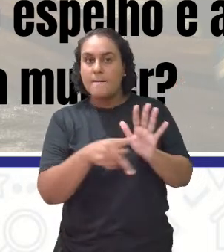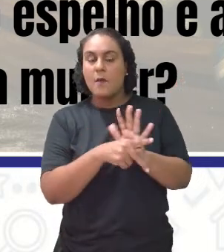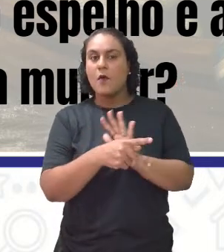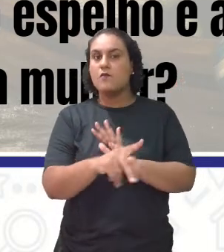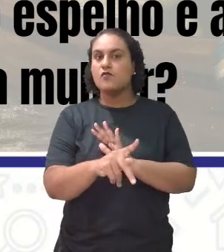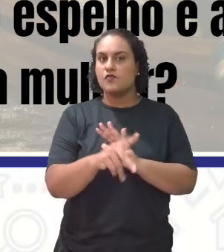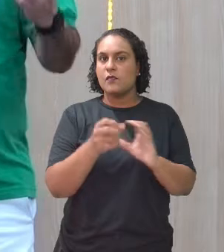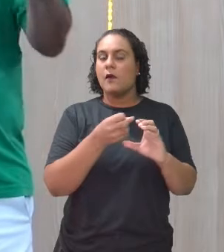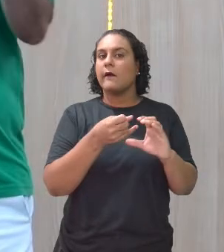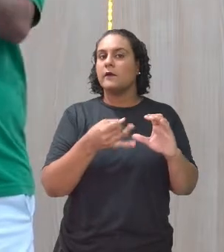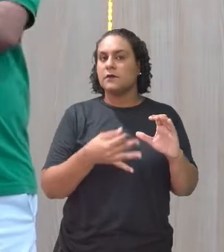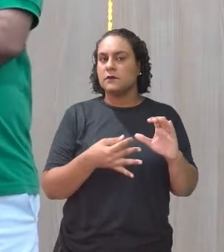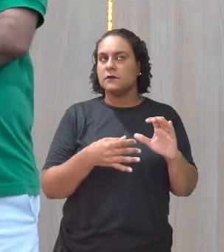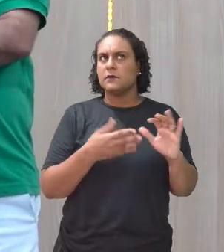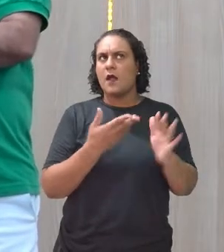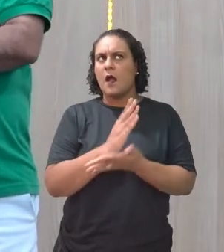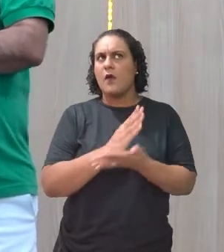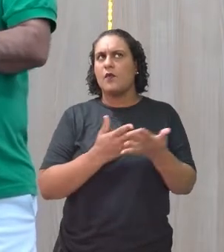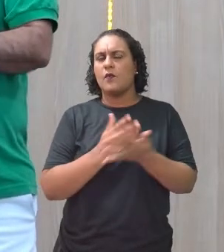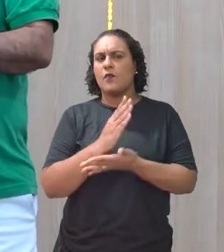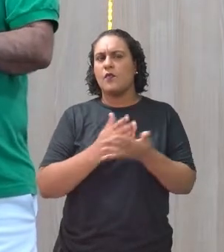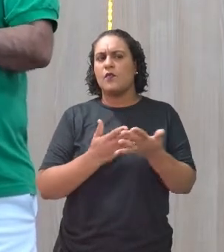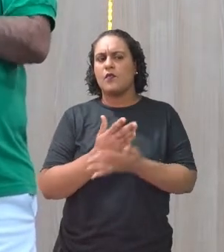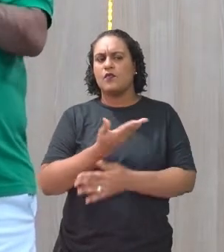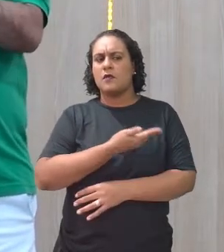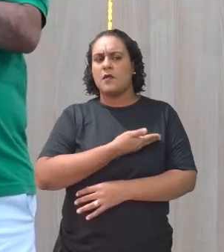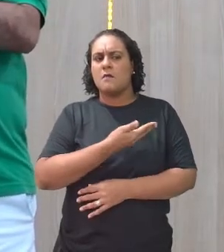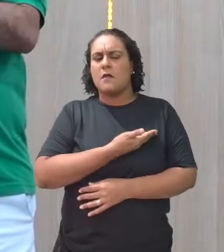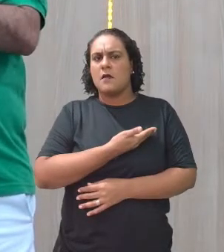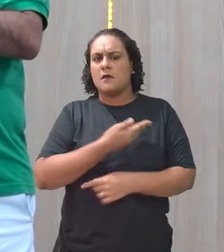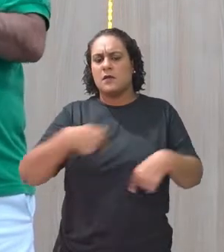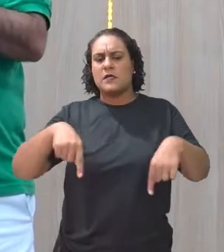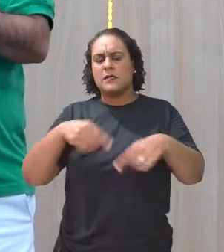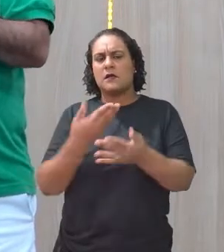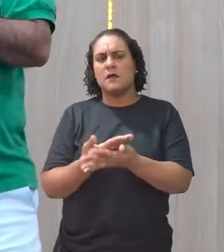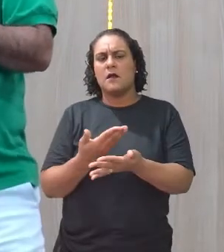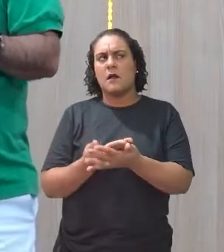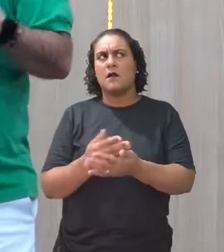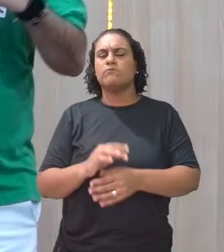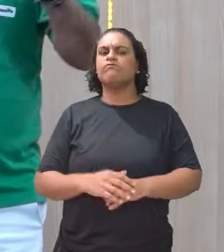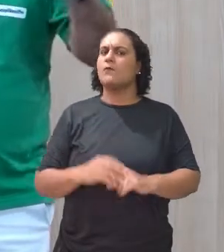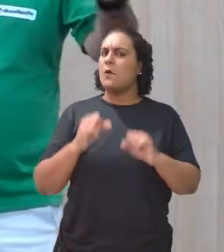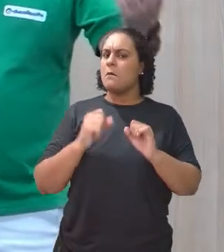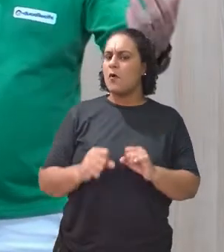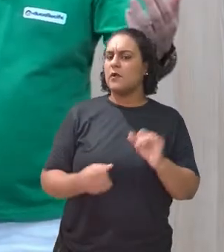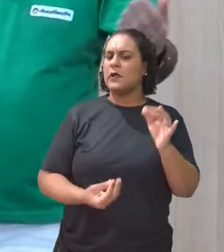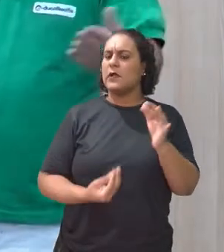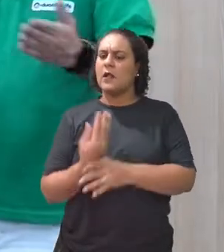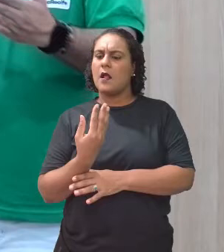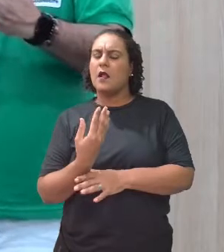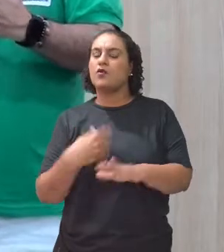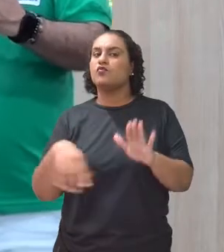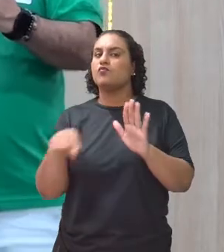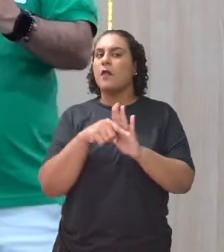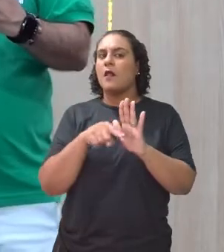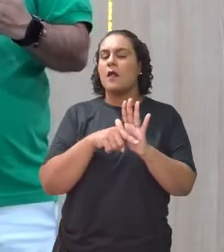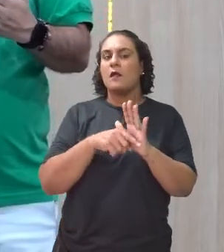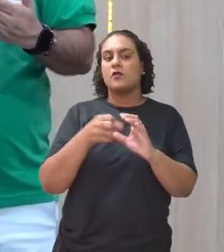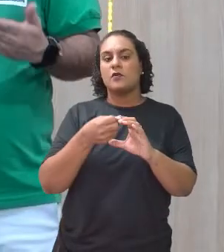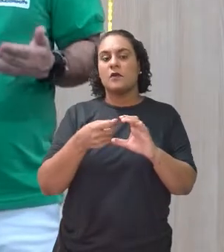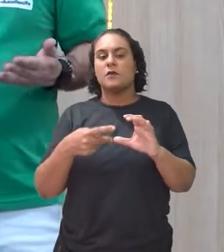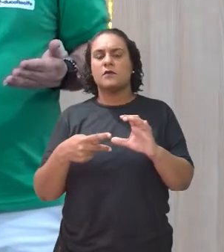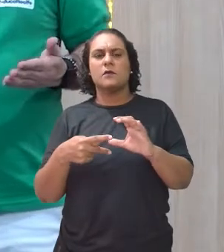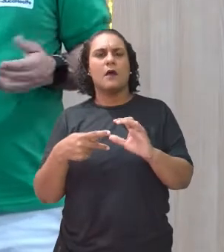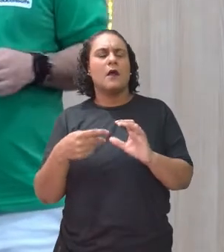mas alguns de seus colegas de turma, eles podem ter listado características suas na medida em que eles